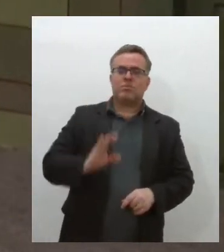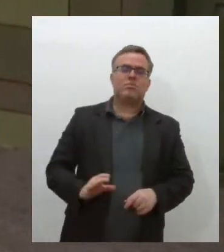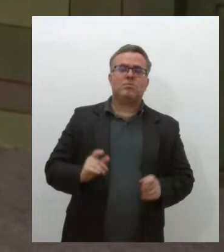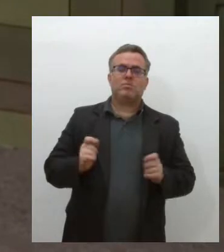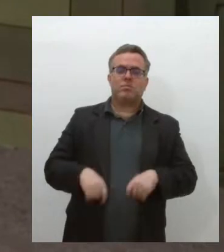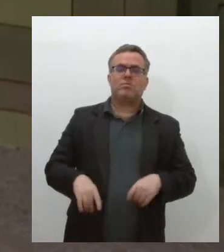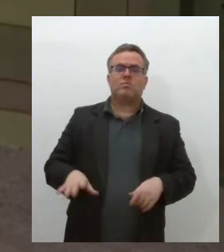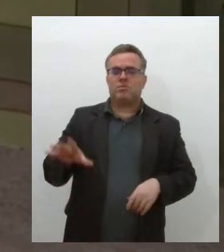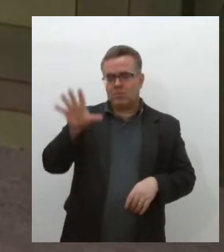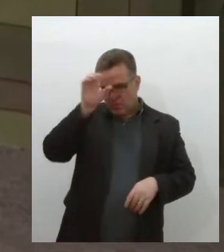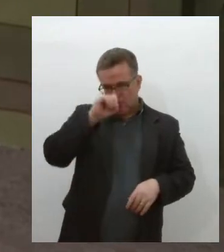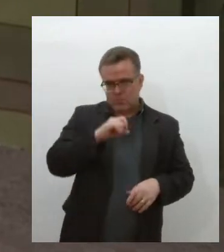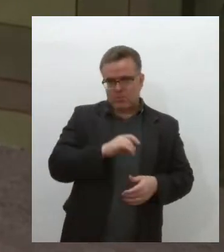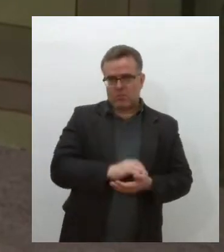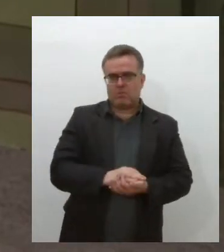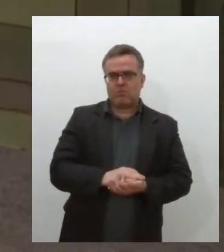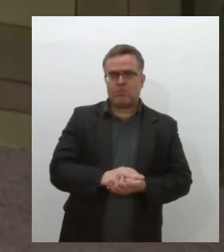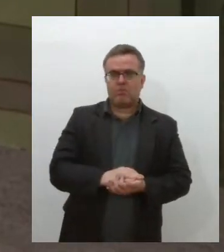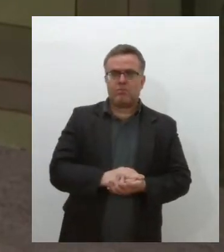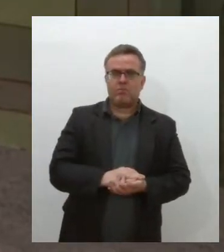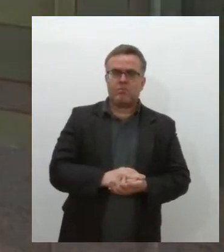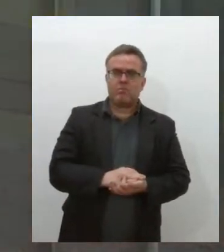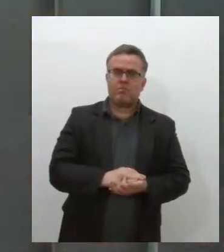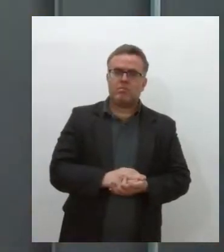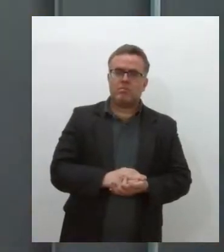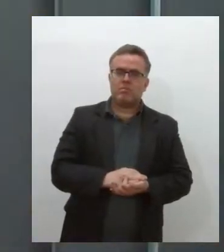o tempo inteiro.